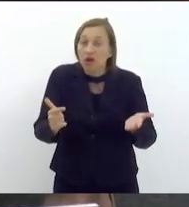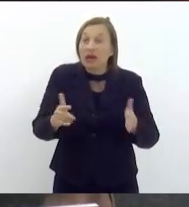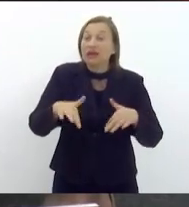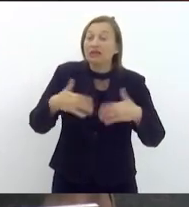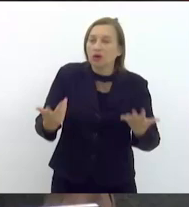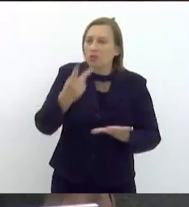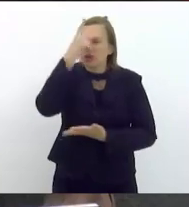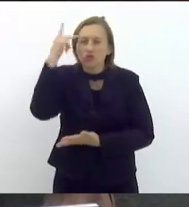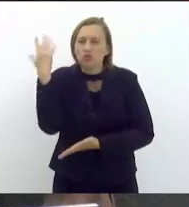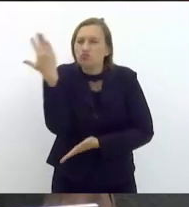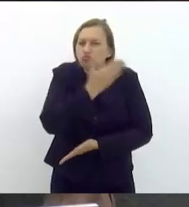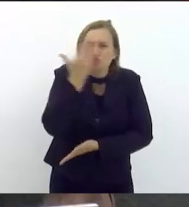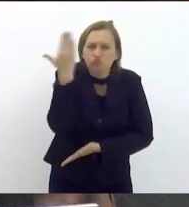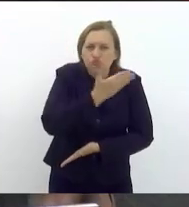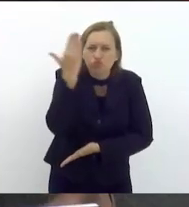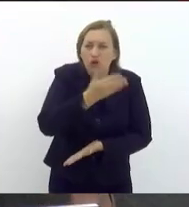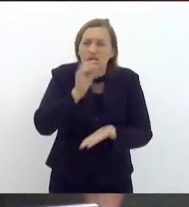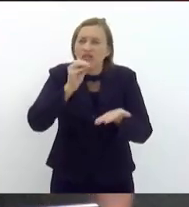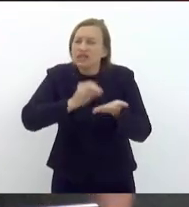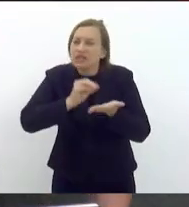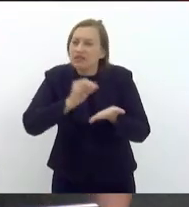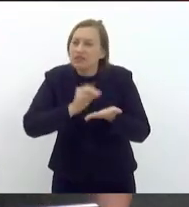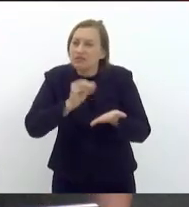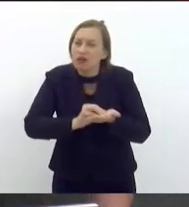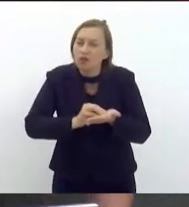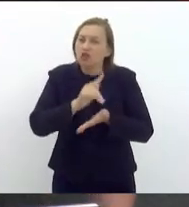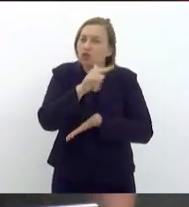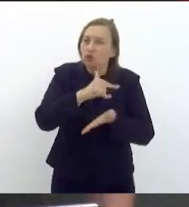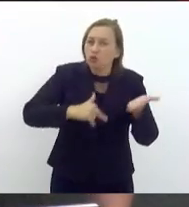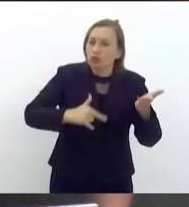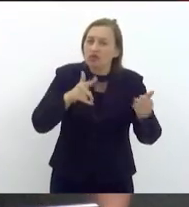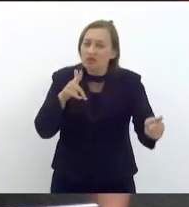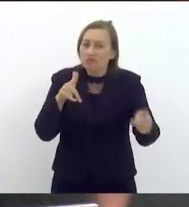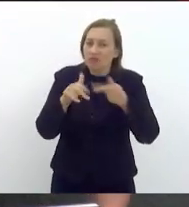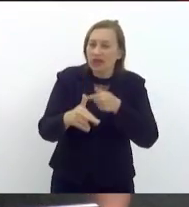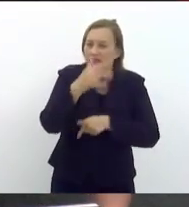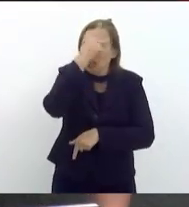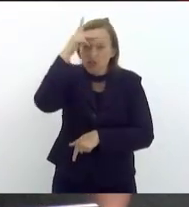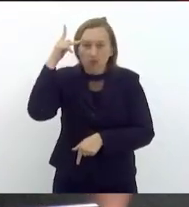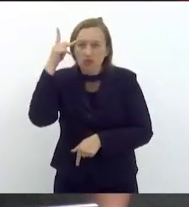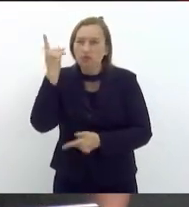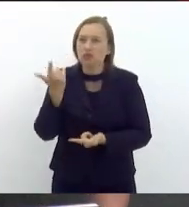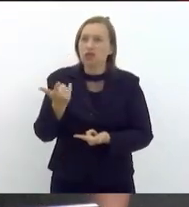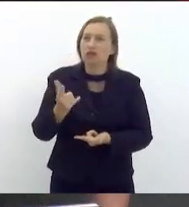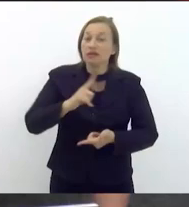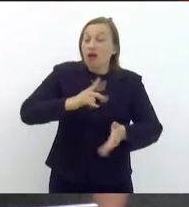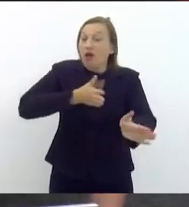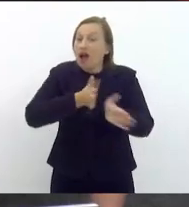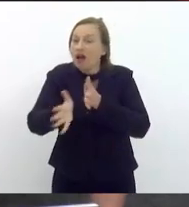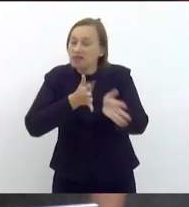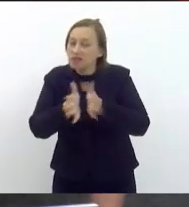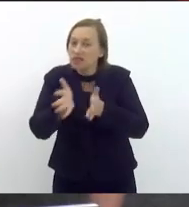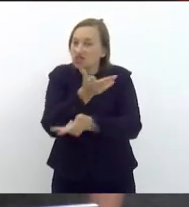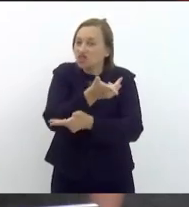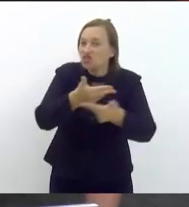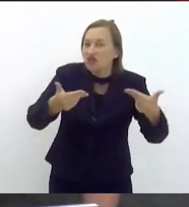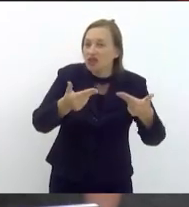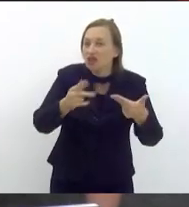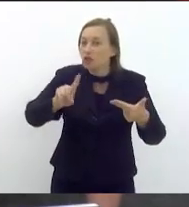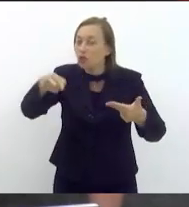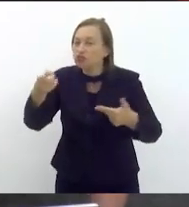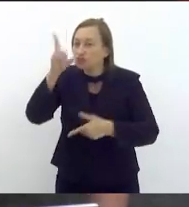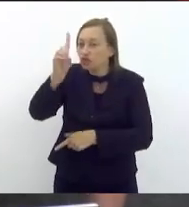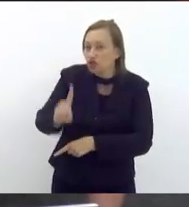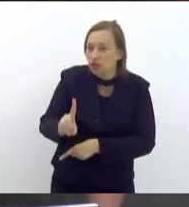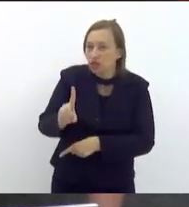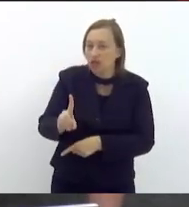esse essa falta de documentação impede que as pessoas tenham acesso aos diversos outros direitos